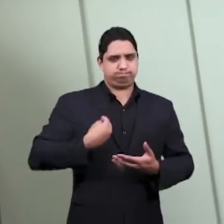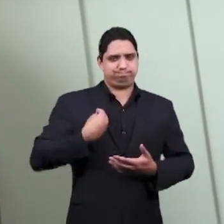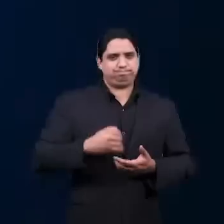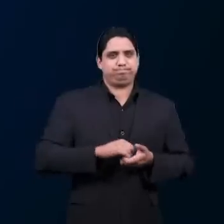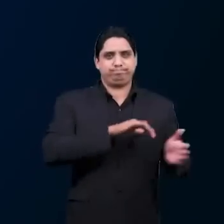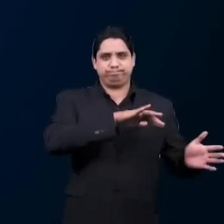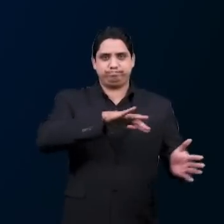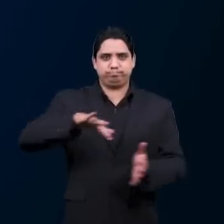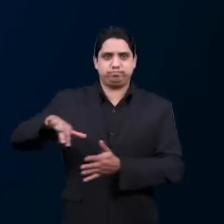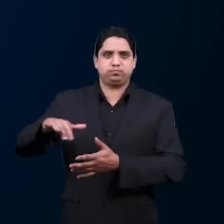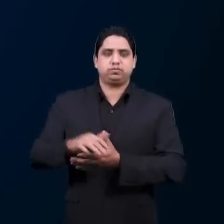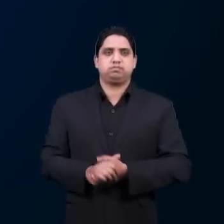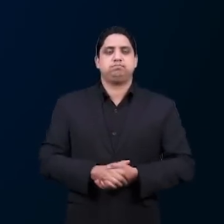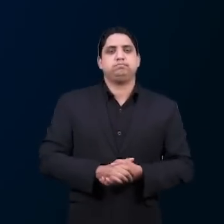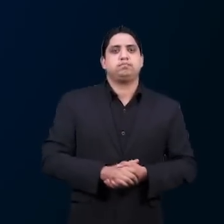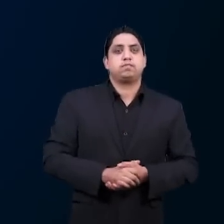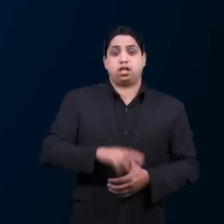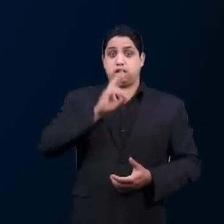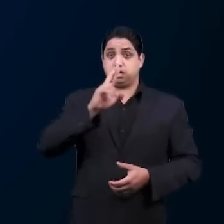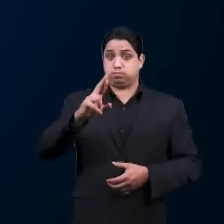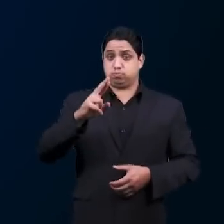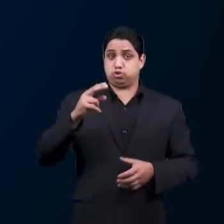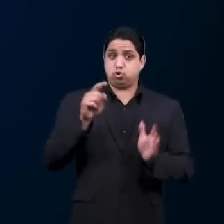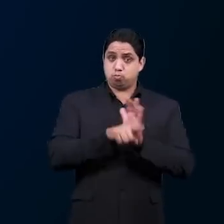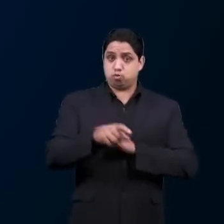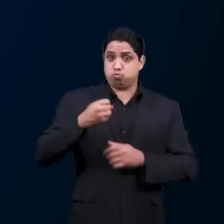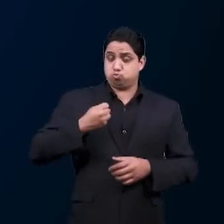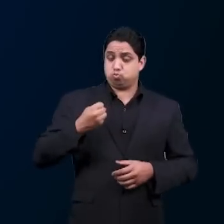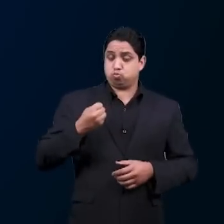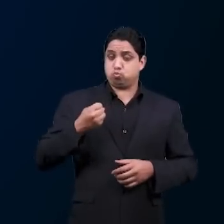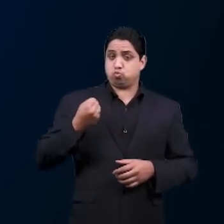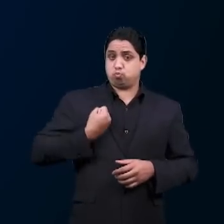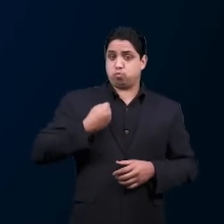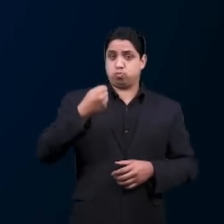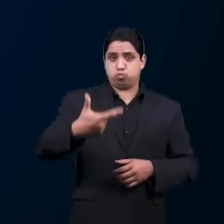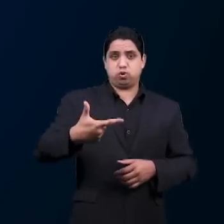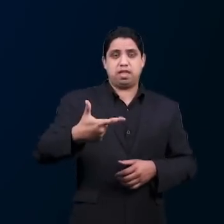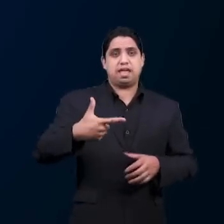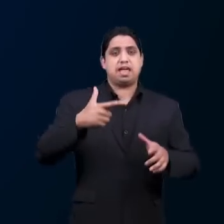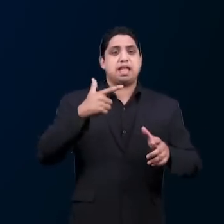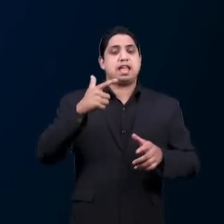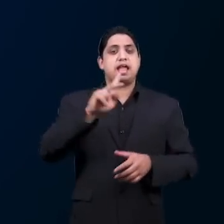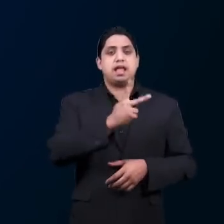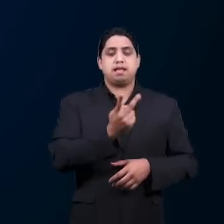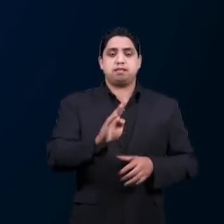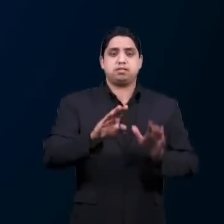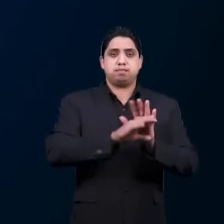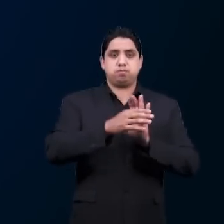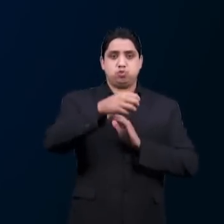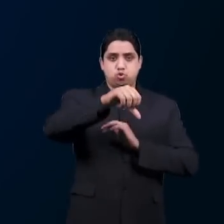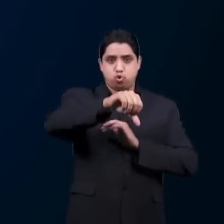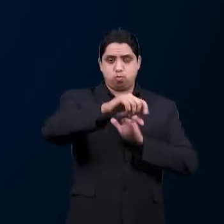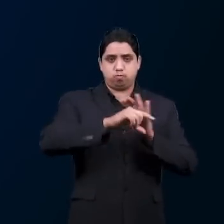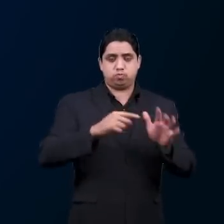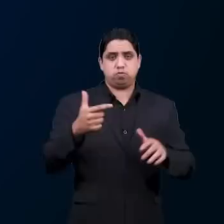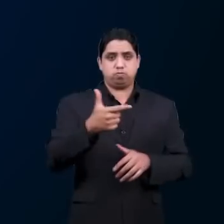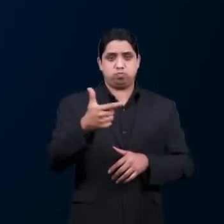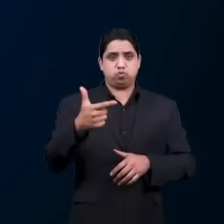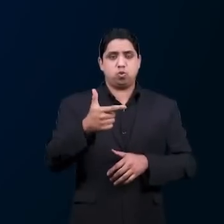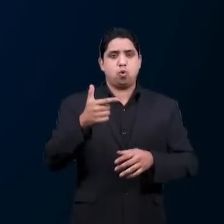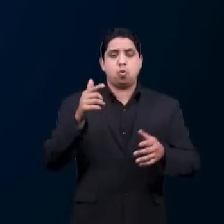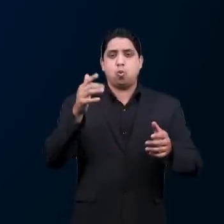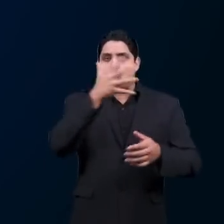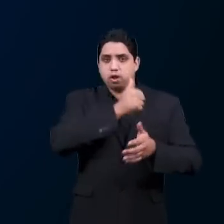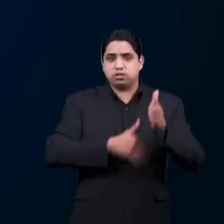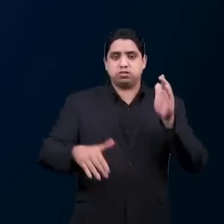participar. Resposta à questão número 2. Hebreus 9:22. E quase todas essas coisas se purifica